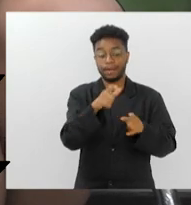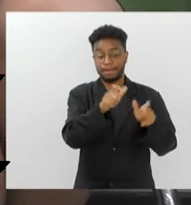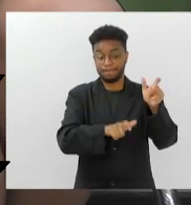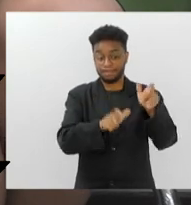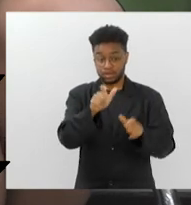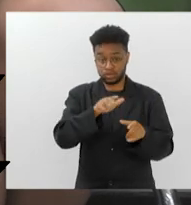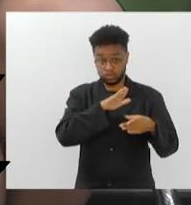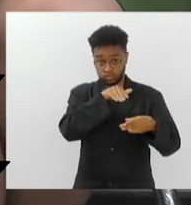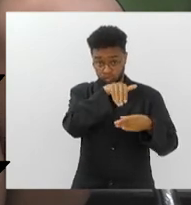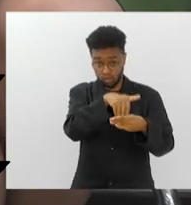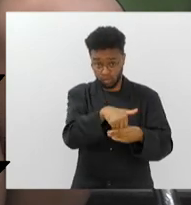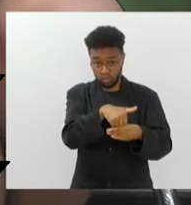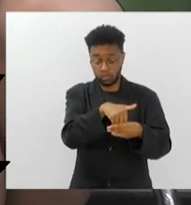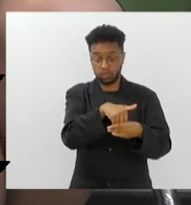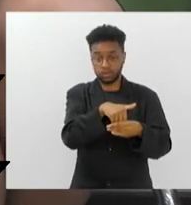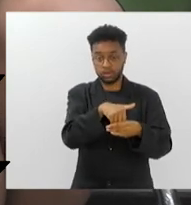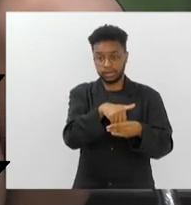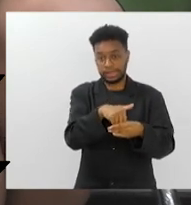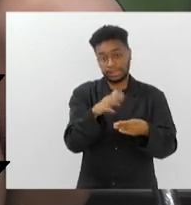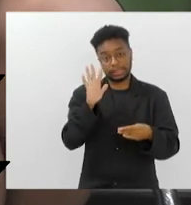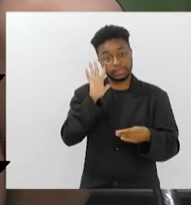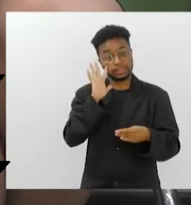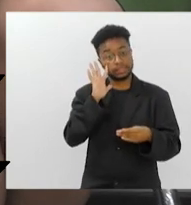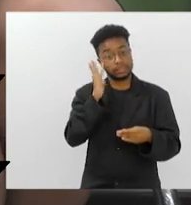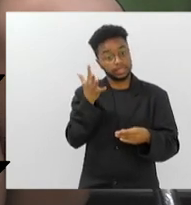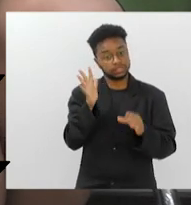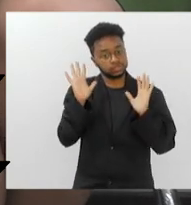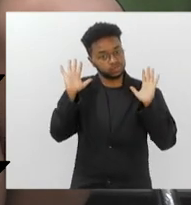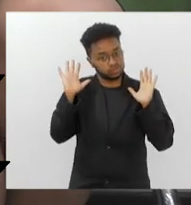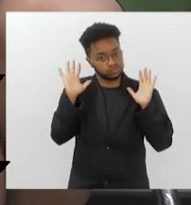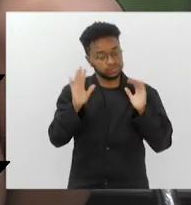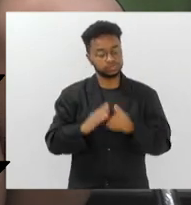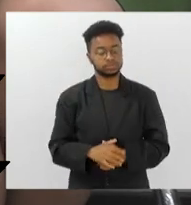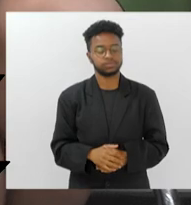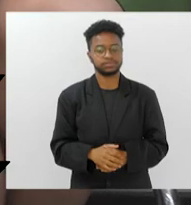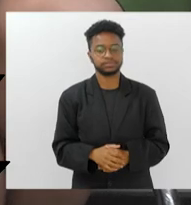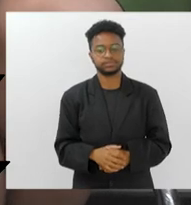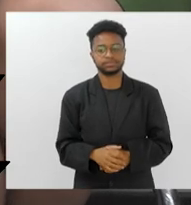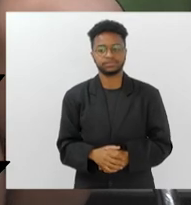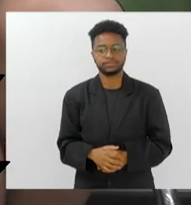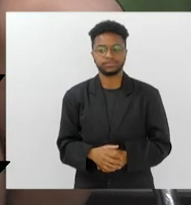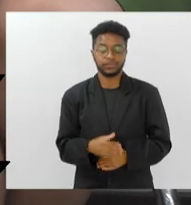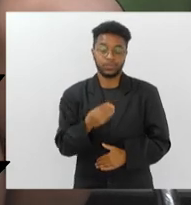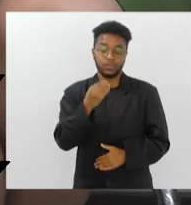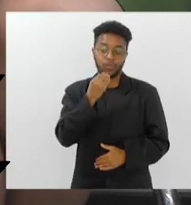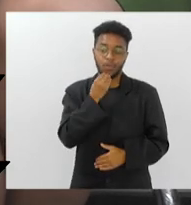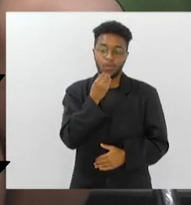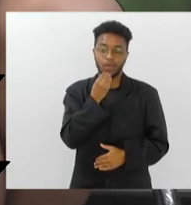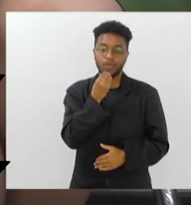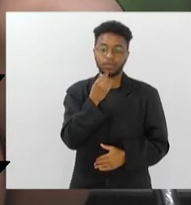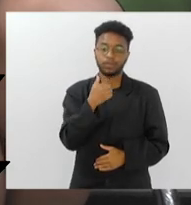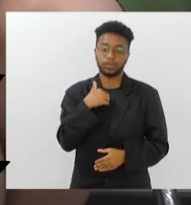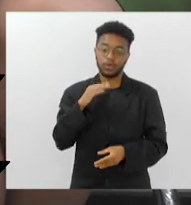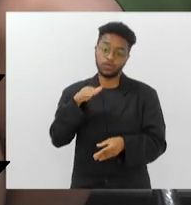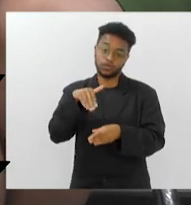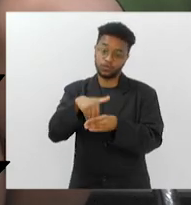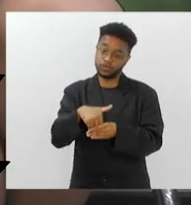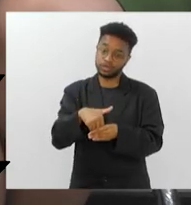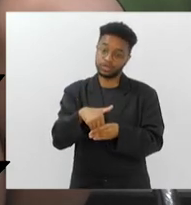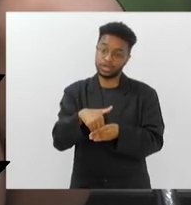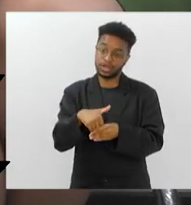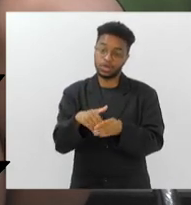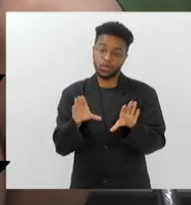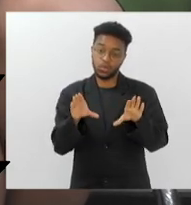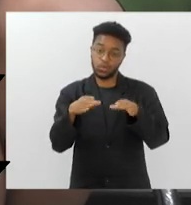eleitor o eleitor decidiu tá certo o eleitor decidiu evidentemente que eu votei na chapa que